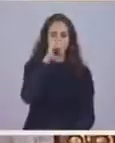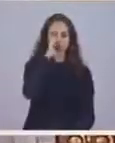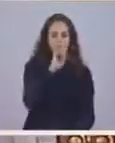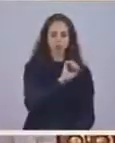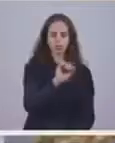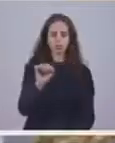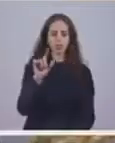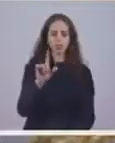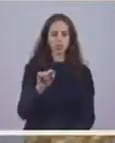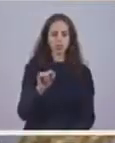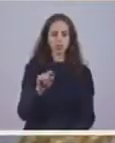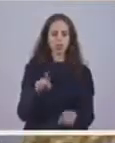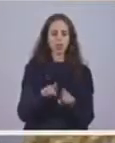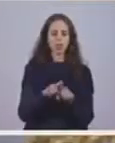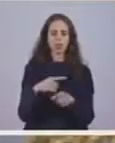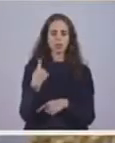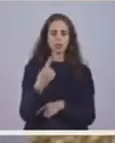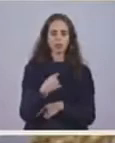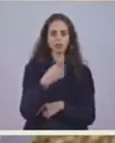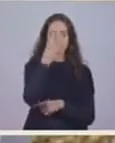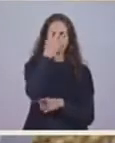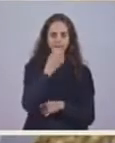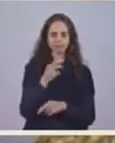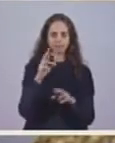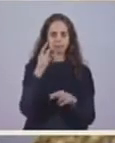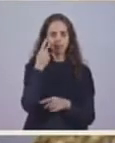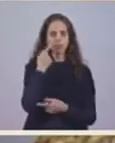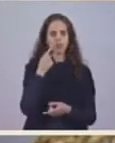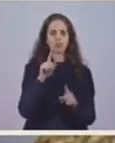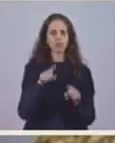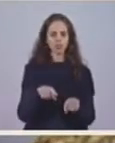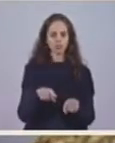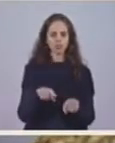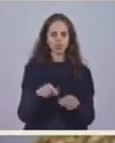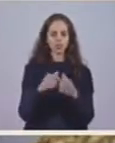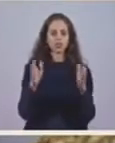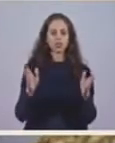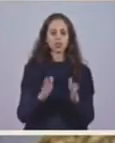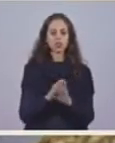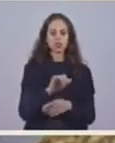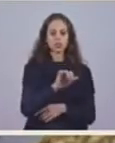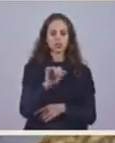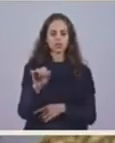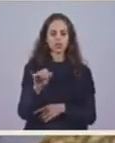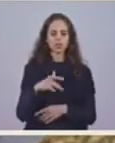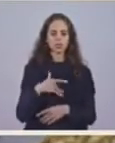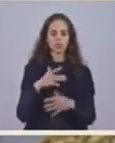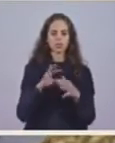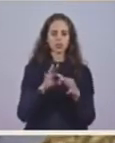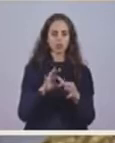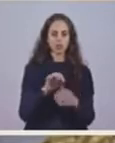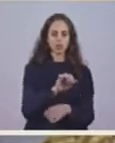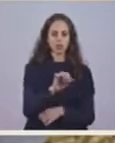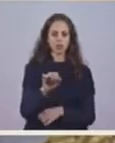Lembrai-vos também dos nossos irmãos que adormeceram na esperança da ressurreição e de todos aqueles que na vossa